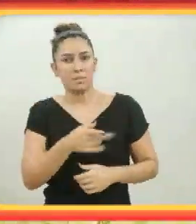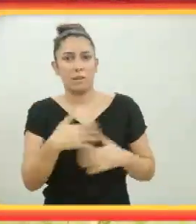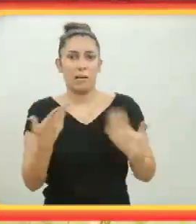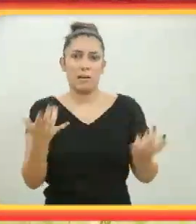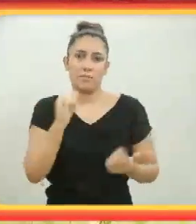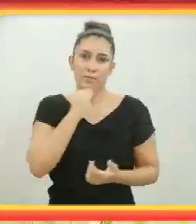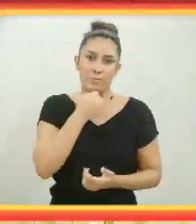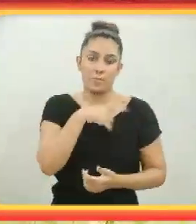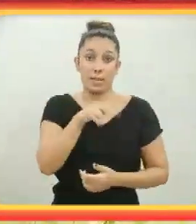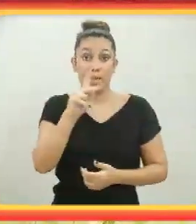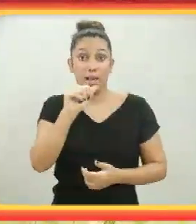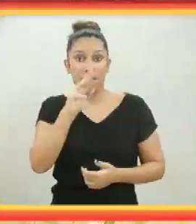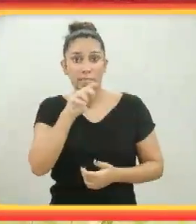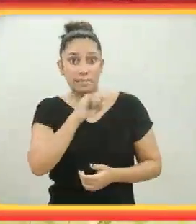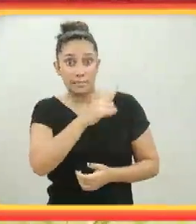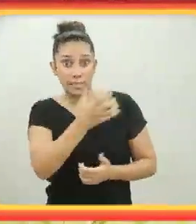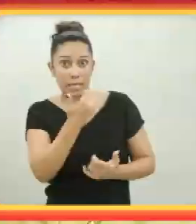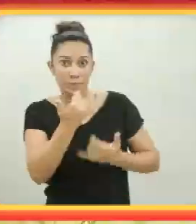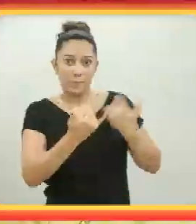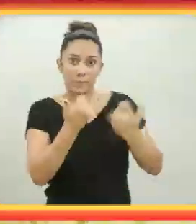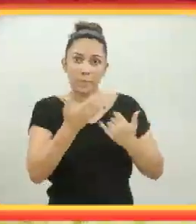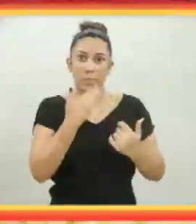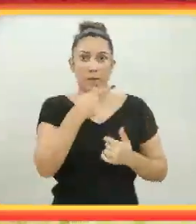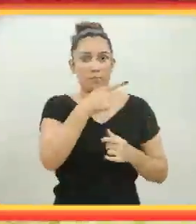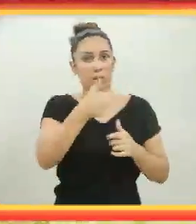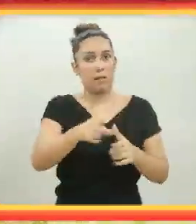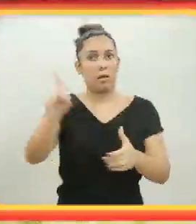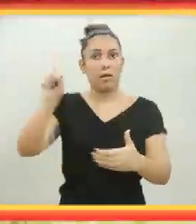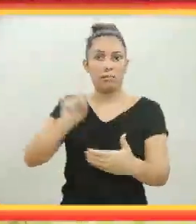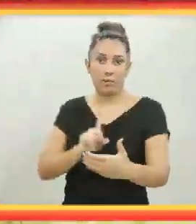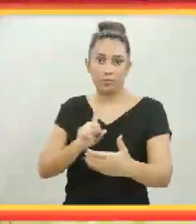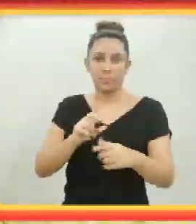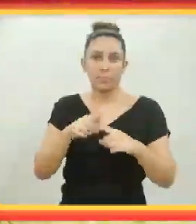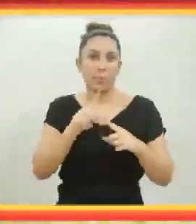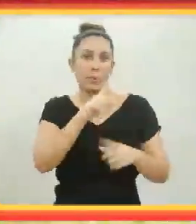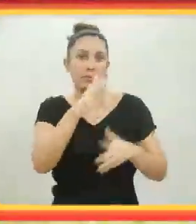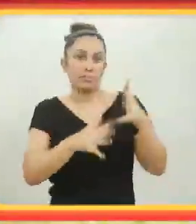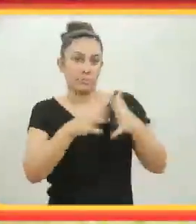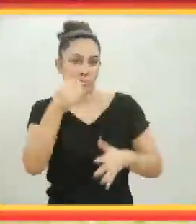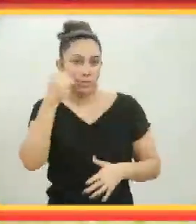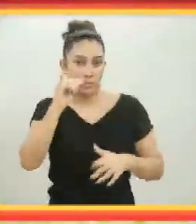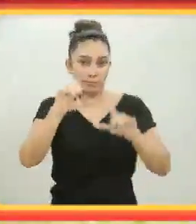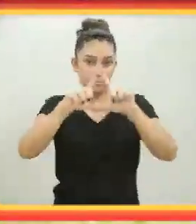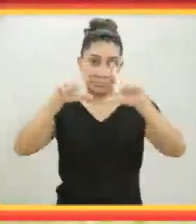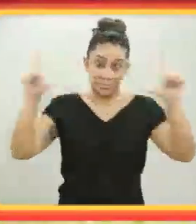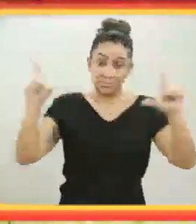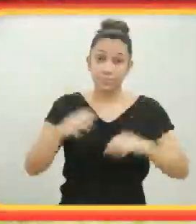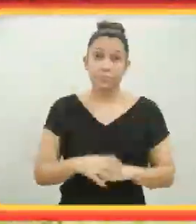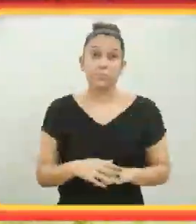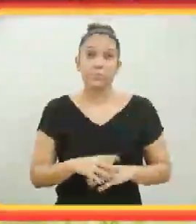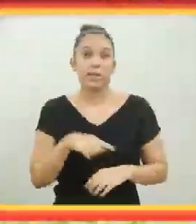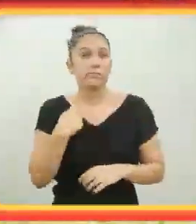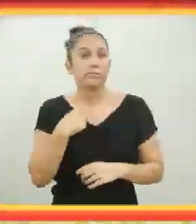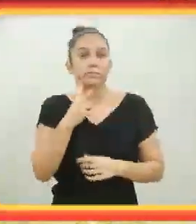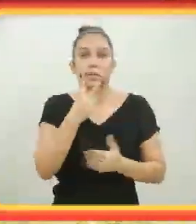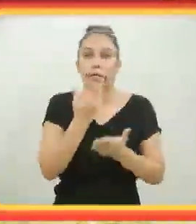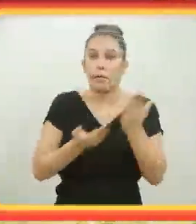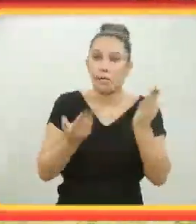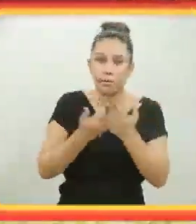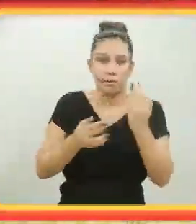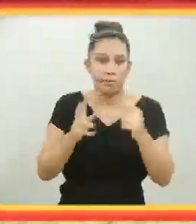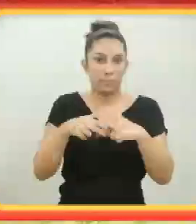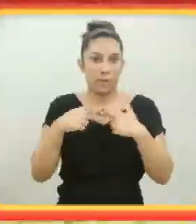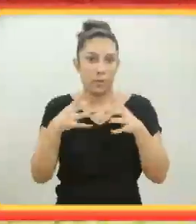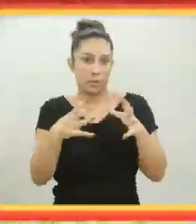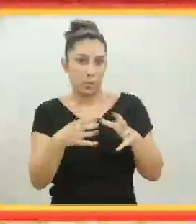a passada da bola, eles falavam, infelizmente, Kátia, se você quiser brincar, você vai ter que ficar lá atrás, né? Ou então não vai poder